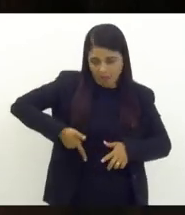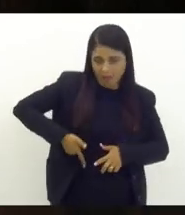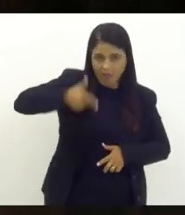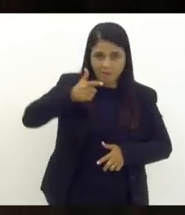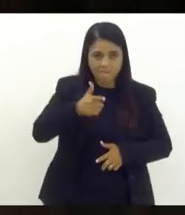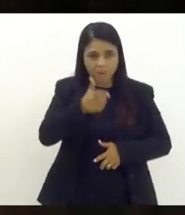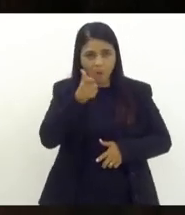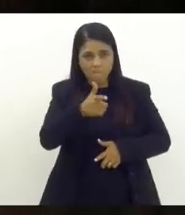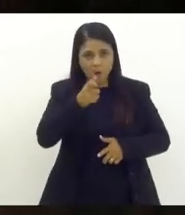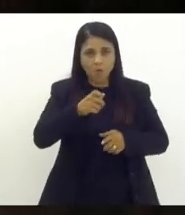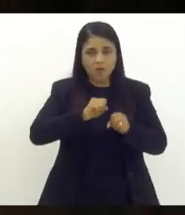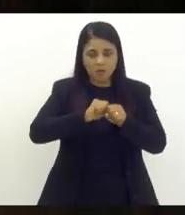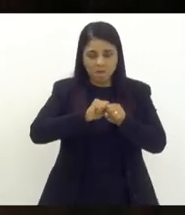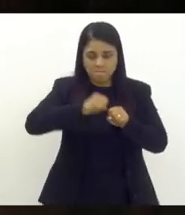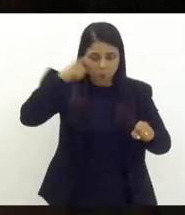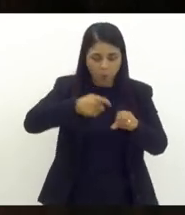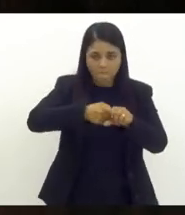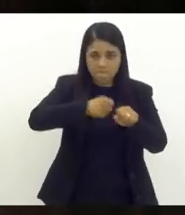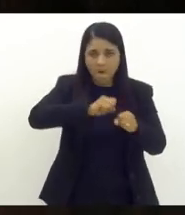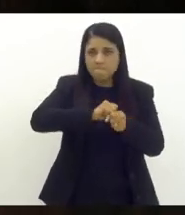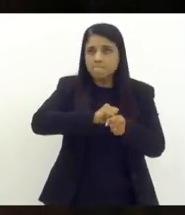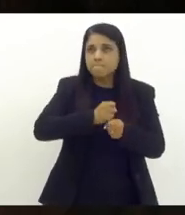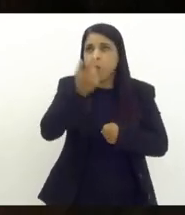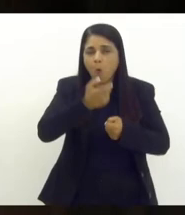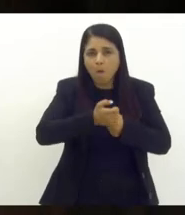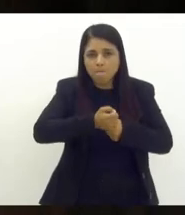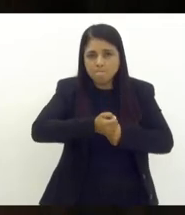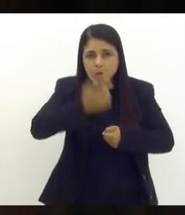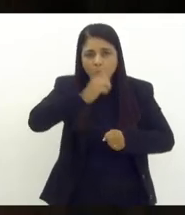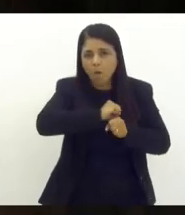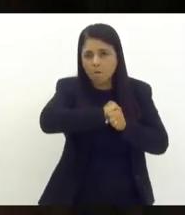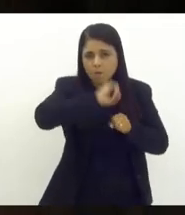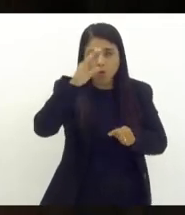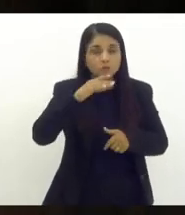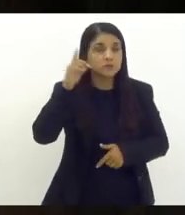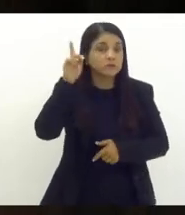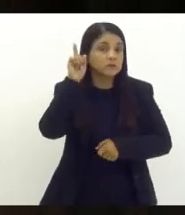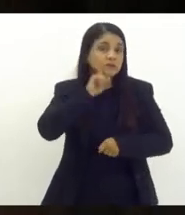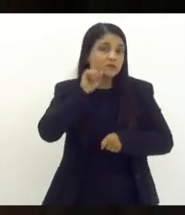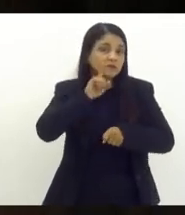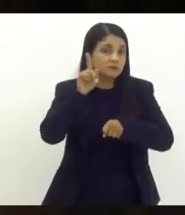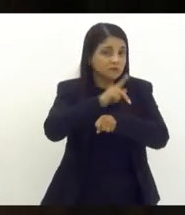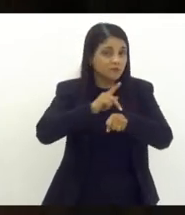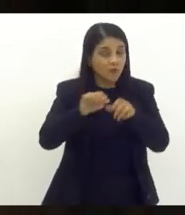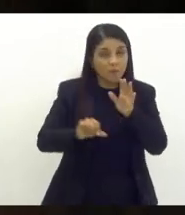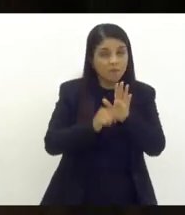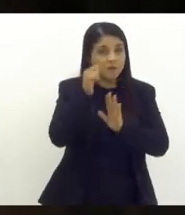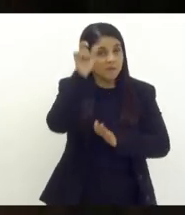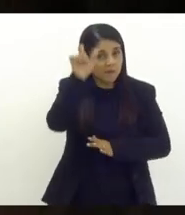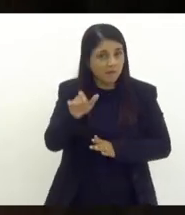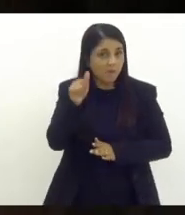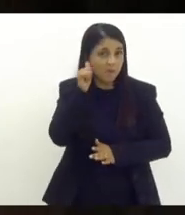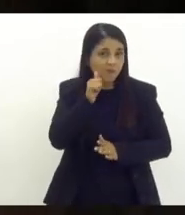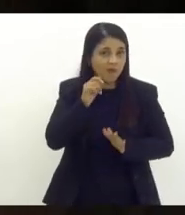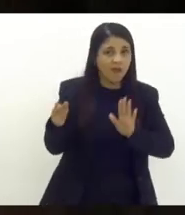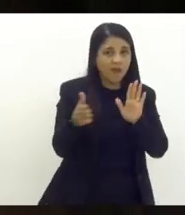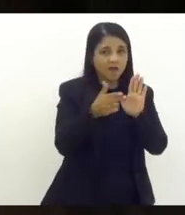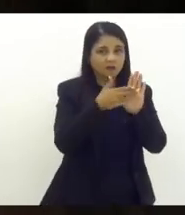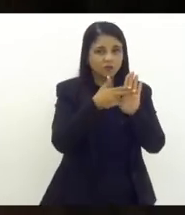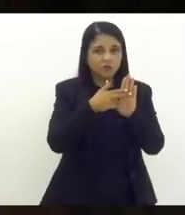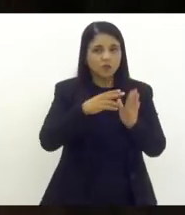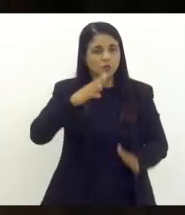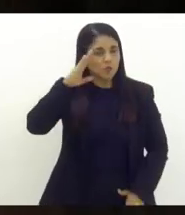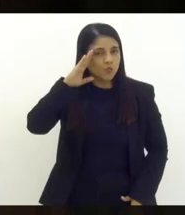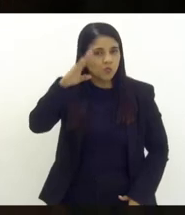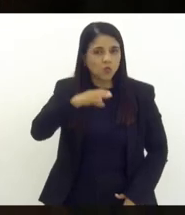explosivos do Estado eh un dos Estados Unidos foi a primeira mulher a assumir o comando da